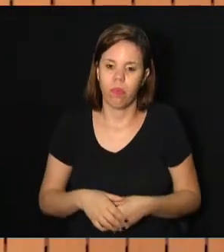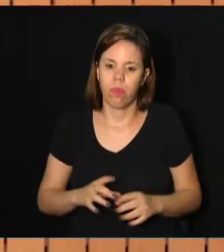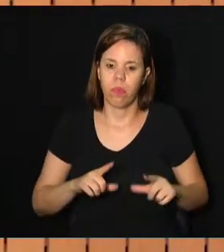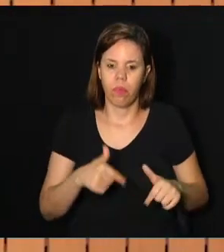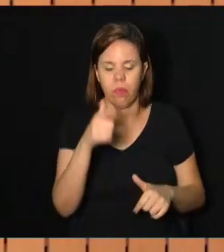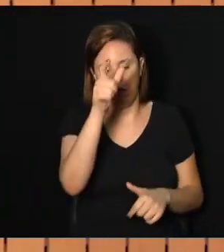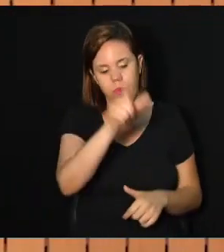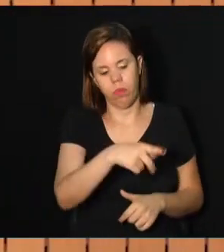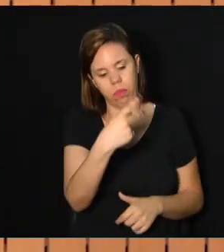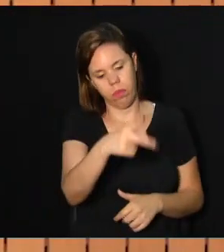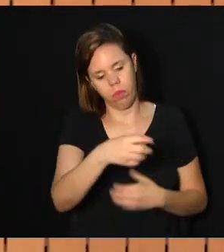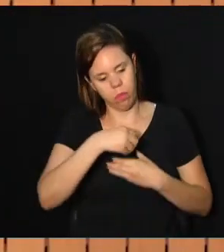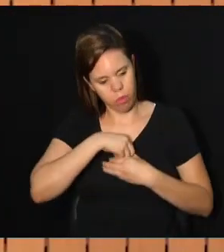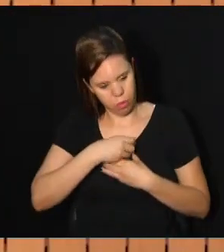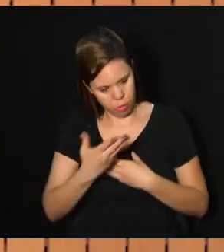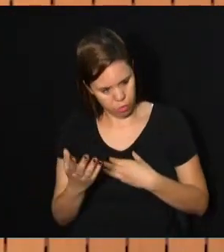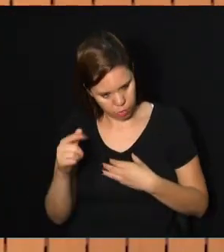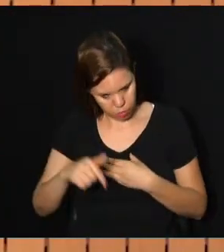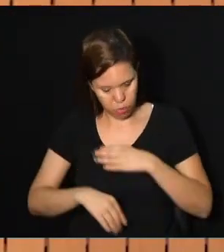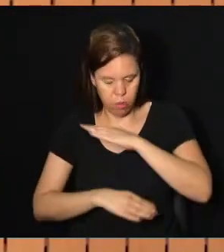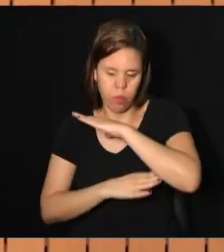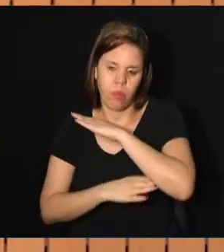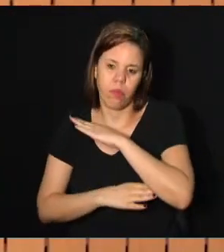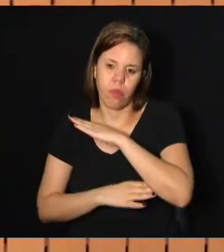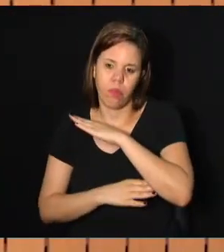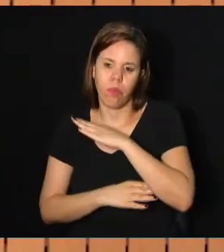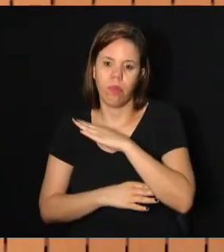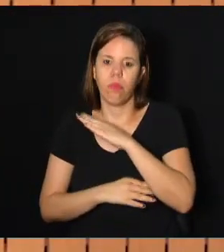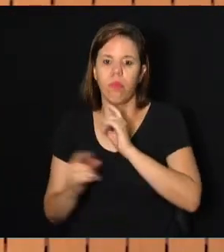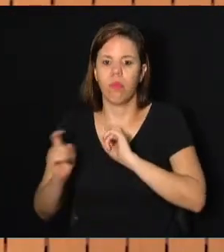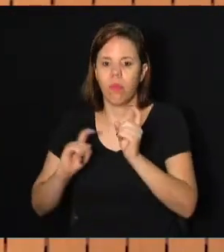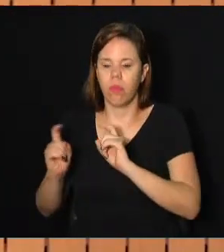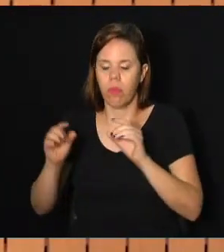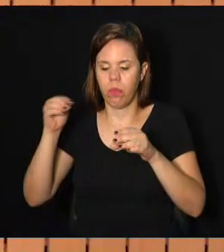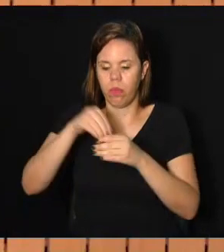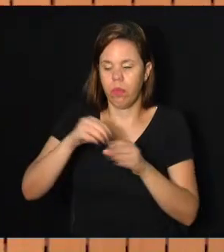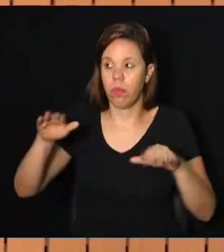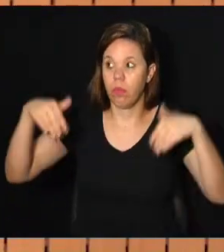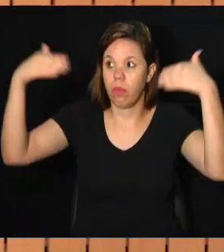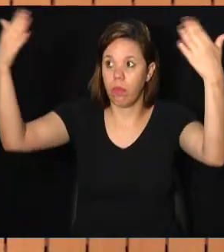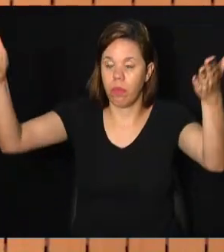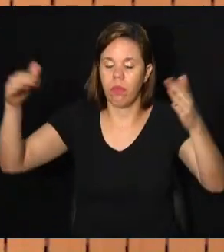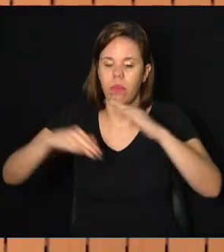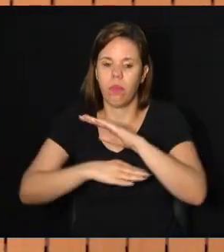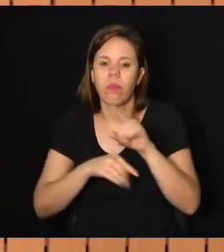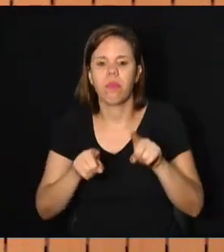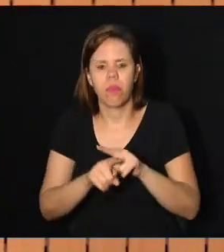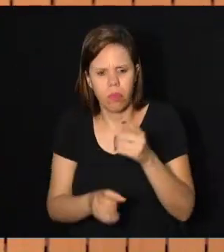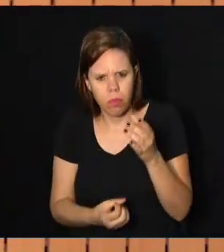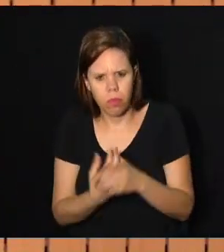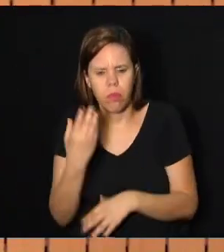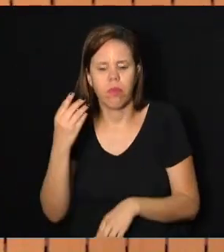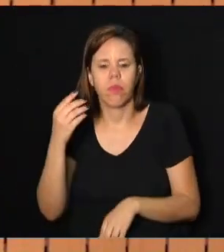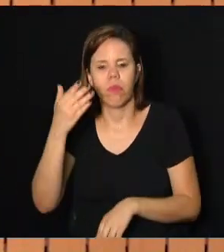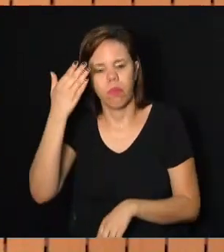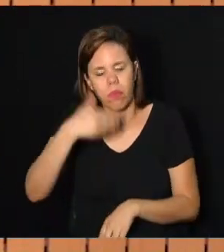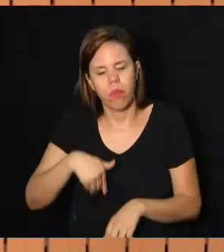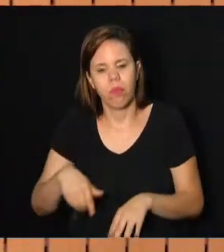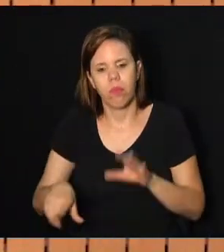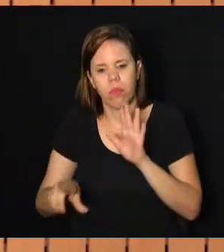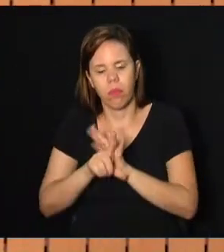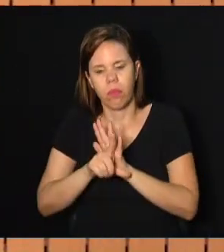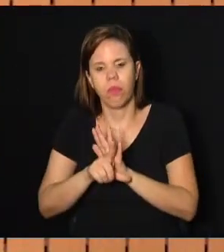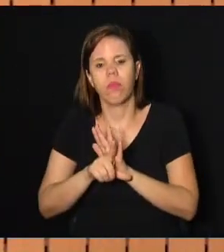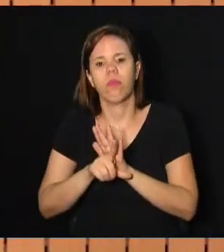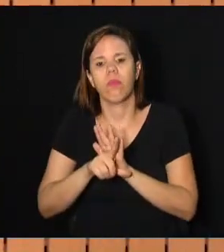atos na Câmara, nas sessões, fora dela, se materializam através de um projeto de lei de transparência.